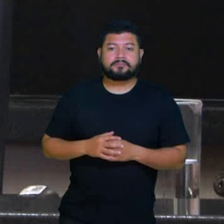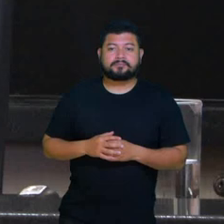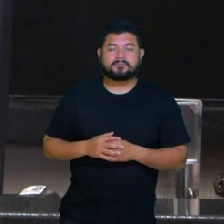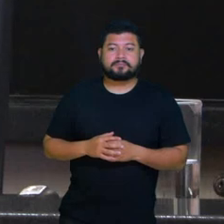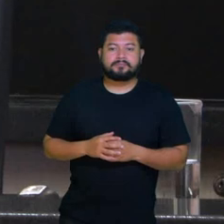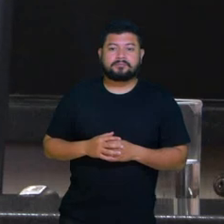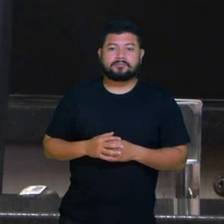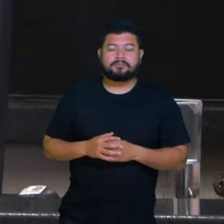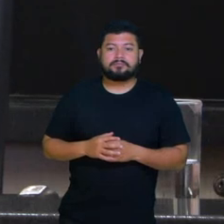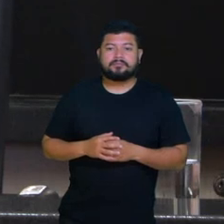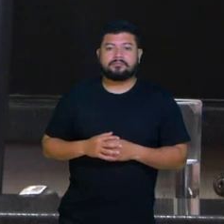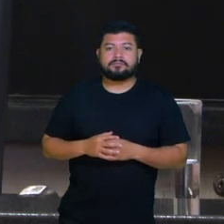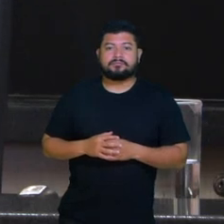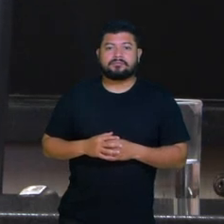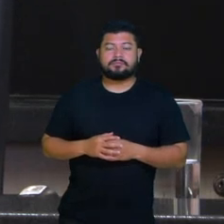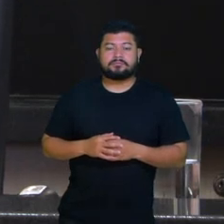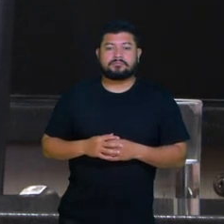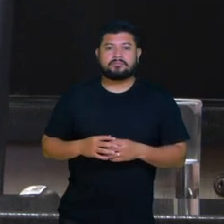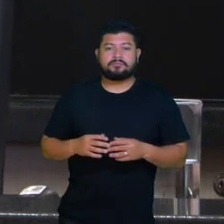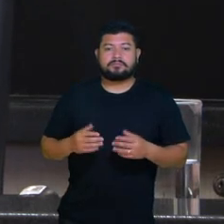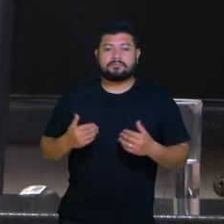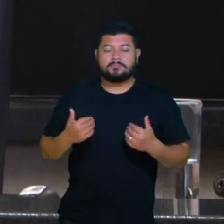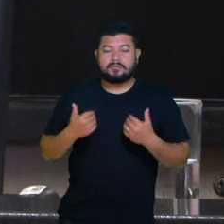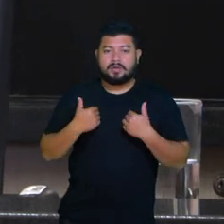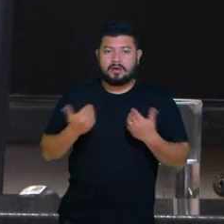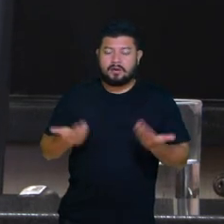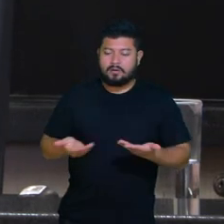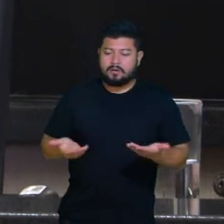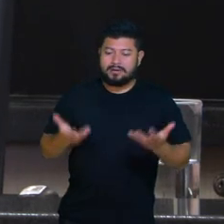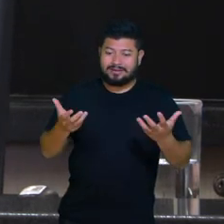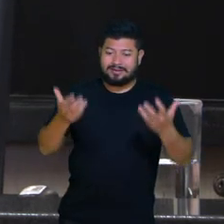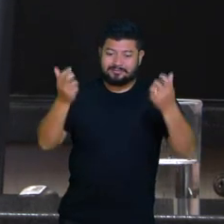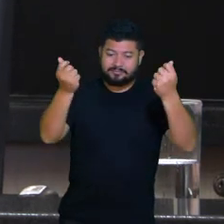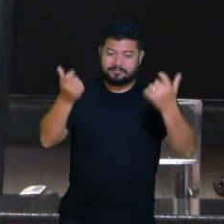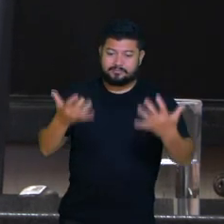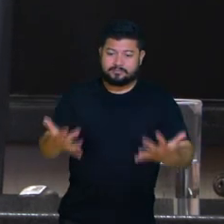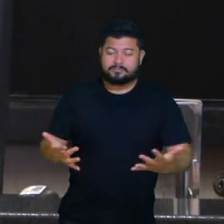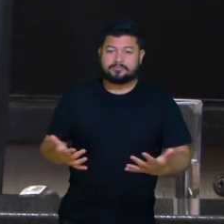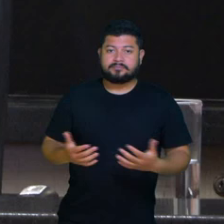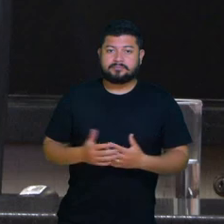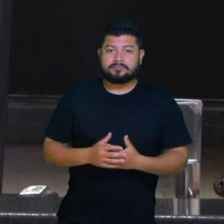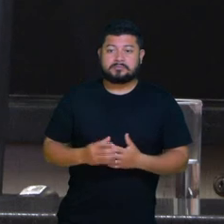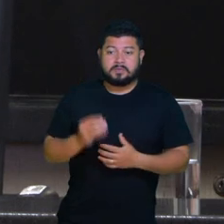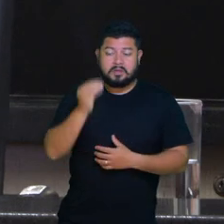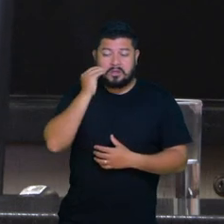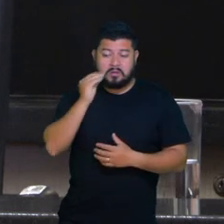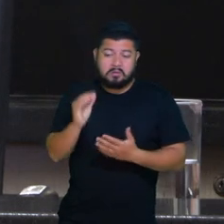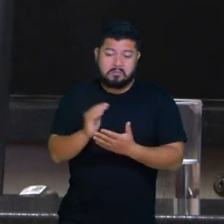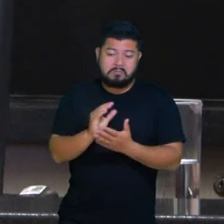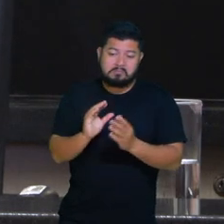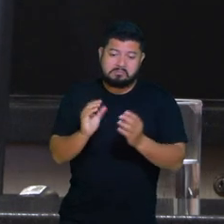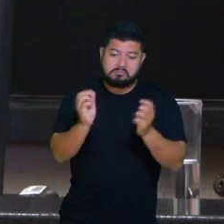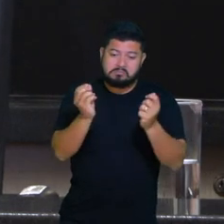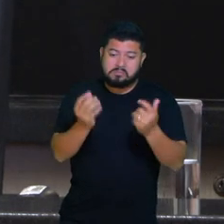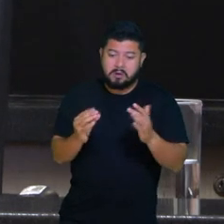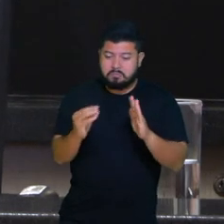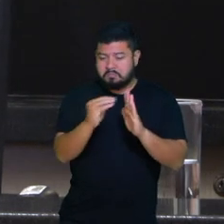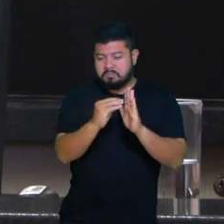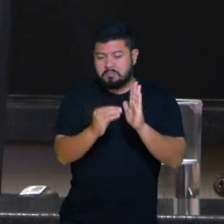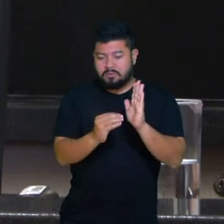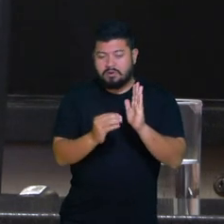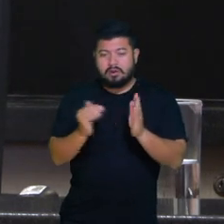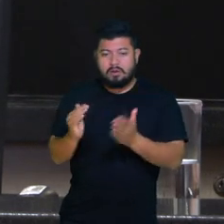perpassando essas minhas falas né tentando colocar alguns elementos que consideramos